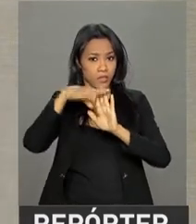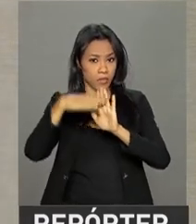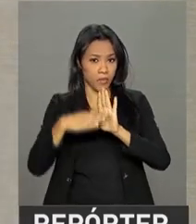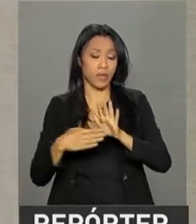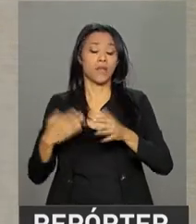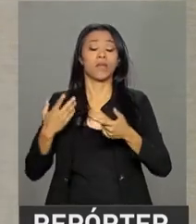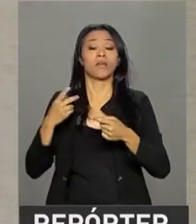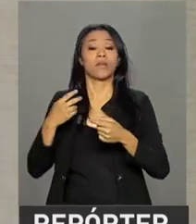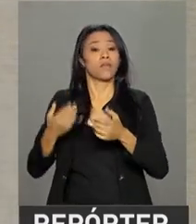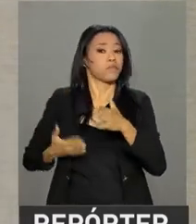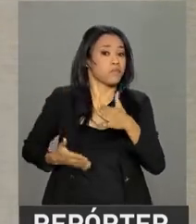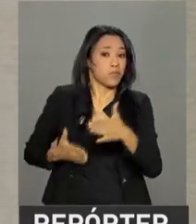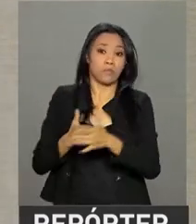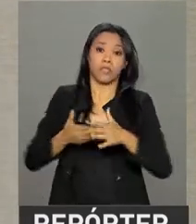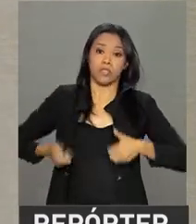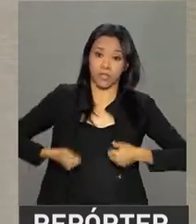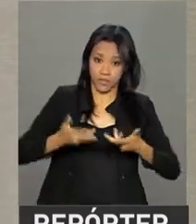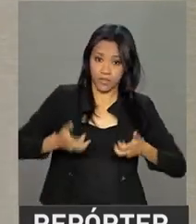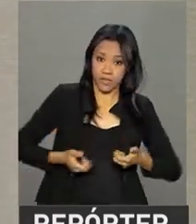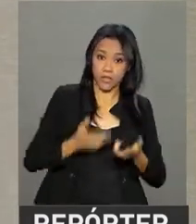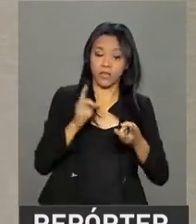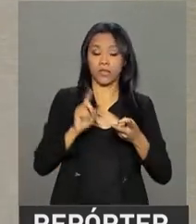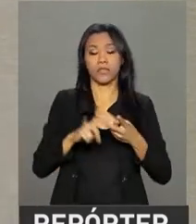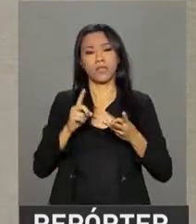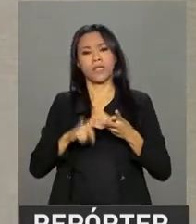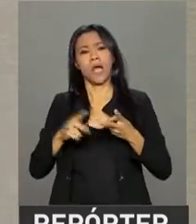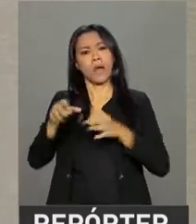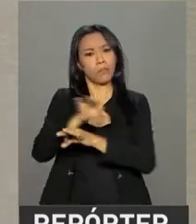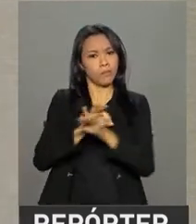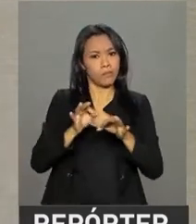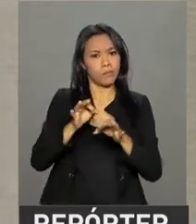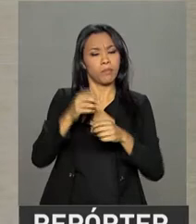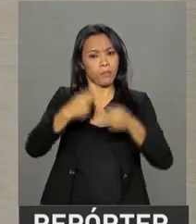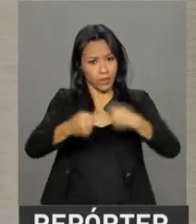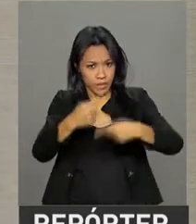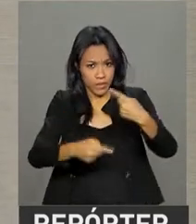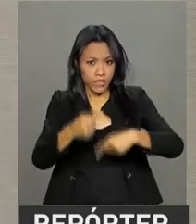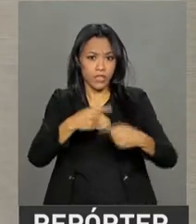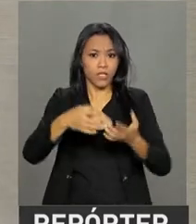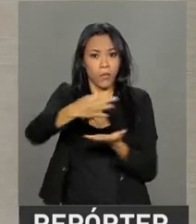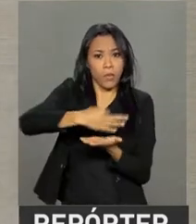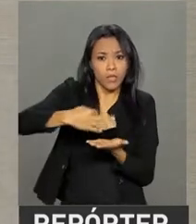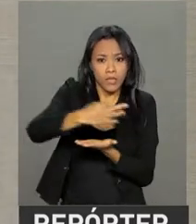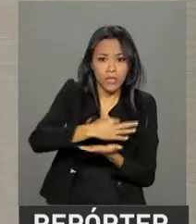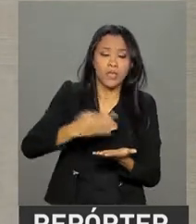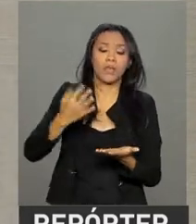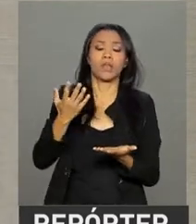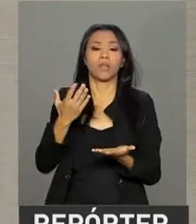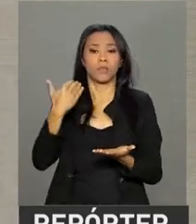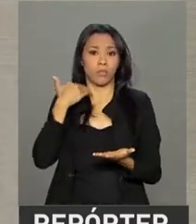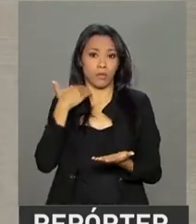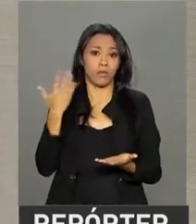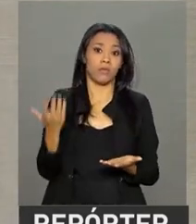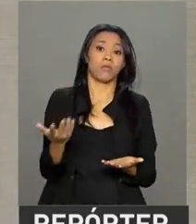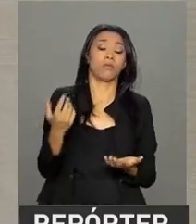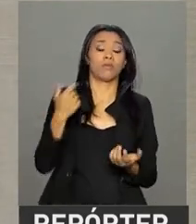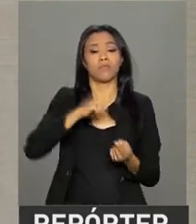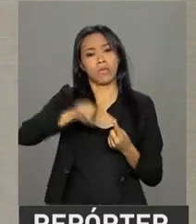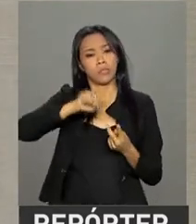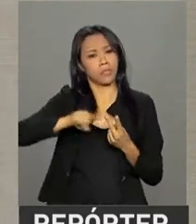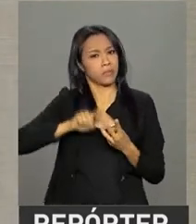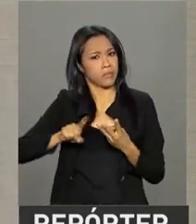fiscal, seja por causa da política monetária do Banco Central, do aumento da credibilidade da instituição, seja por conta de tudo